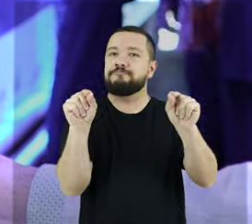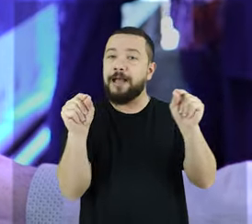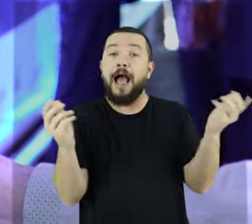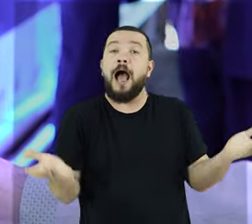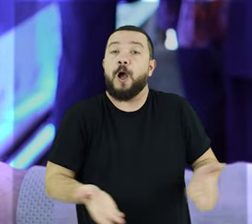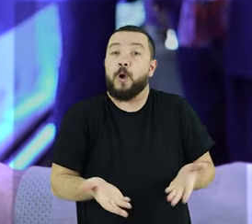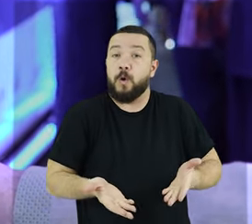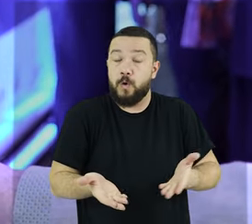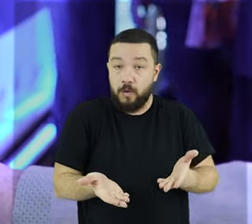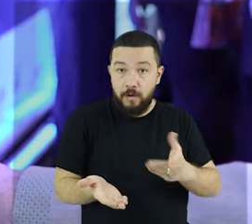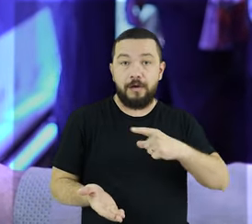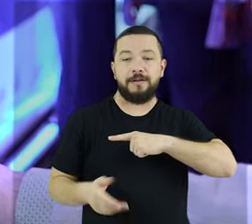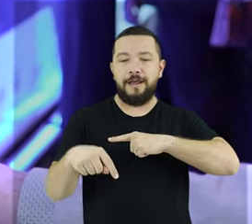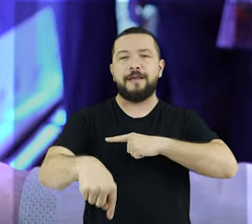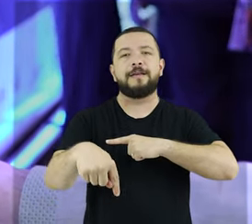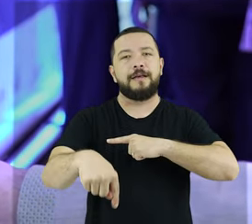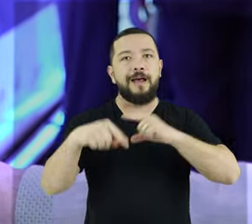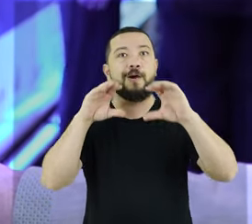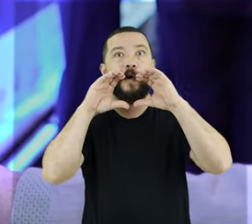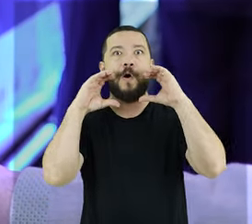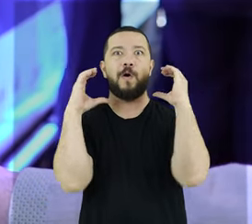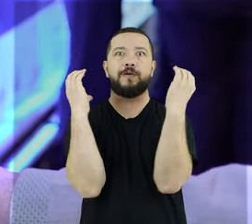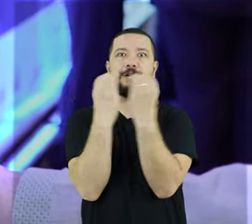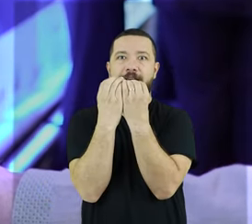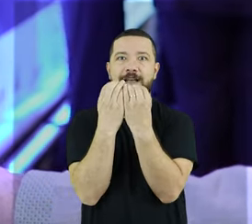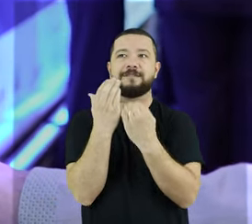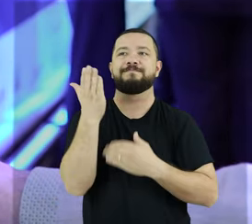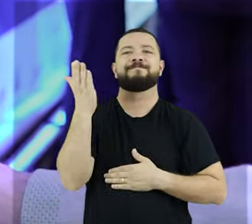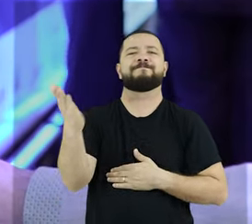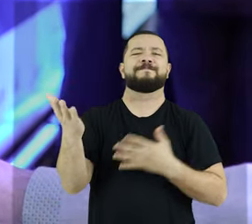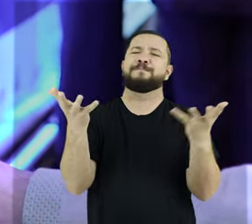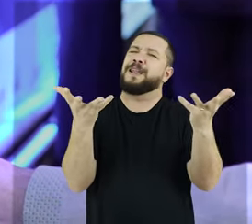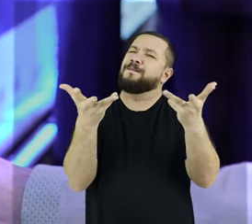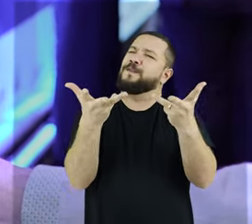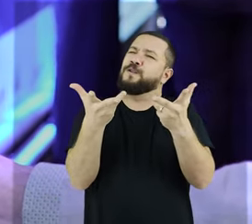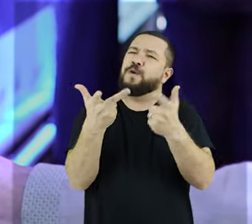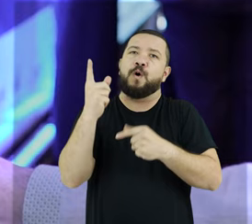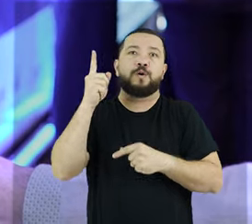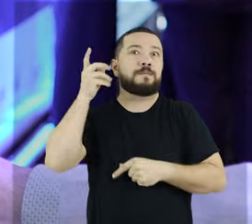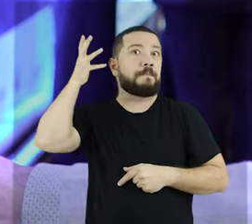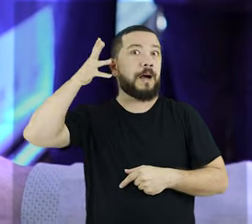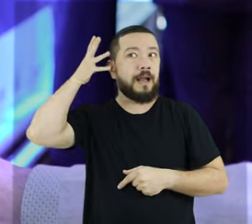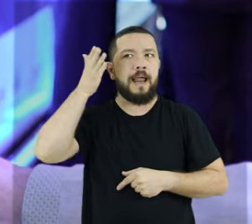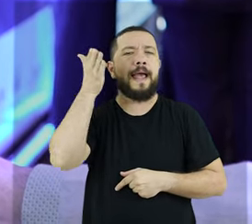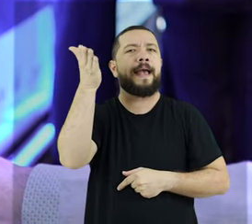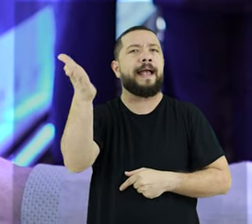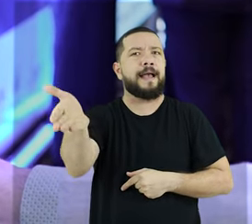culminando o congresso com essa brilhante palestra, essa aula